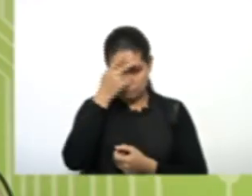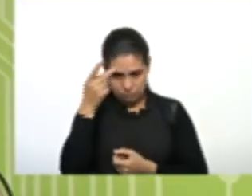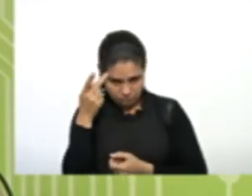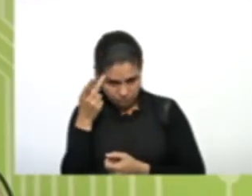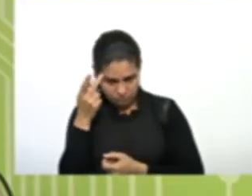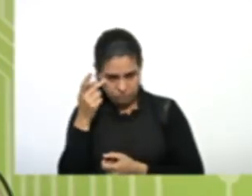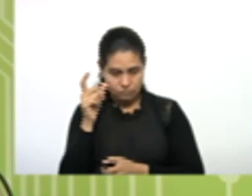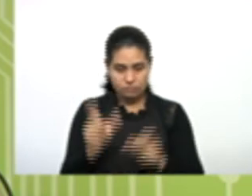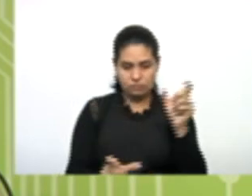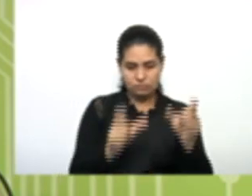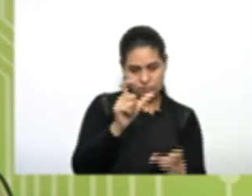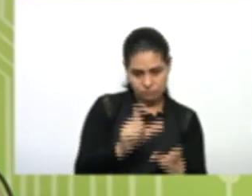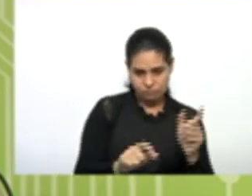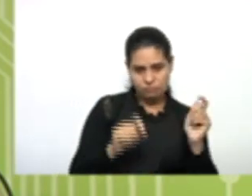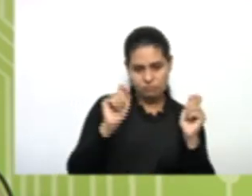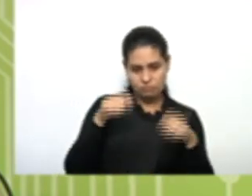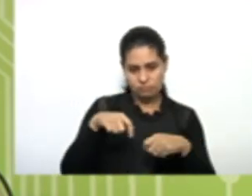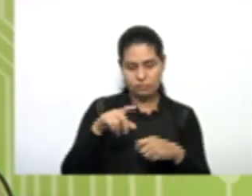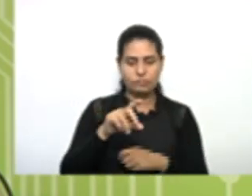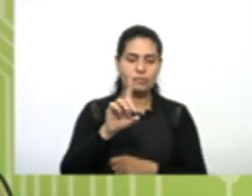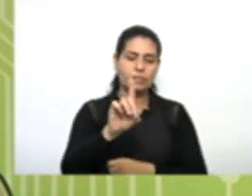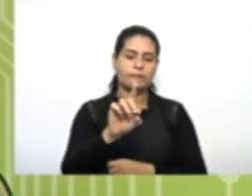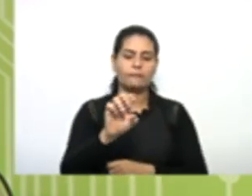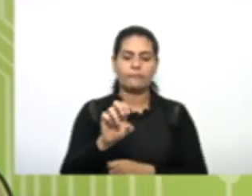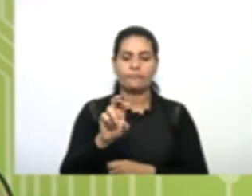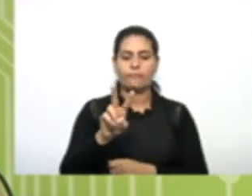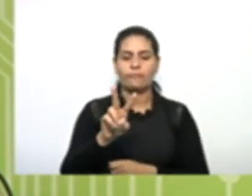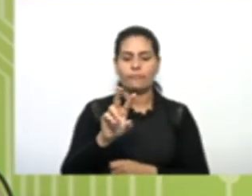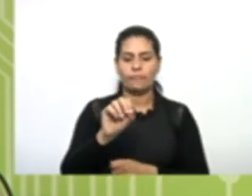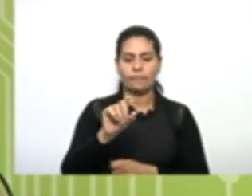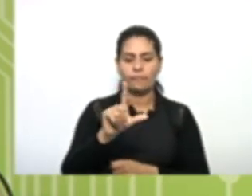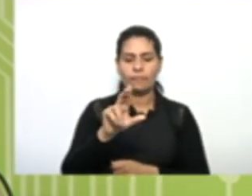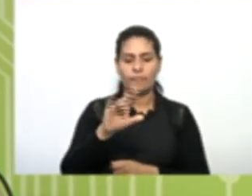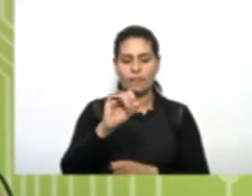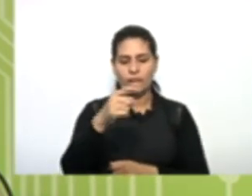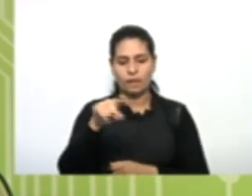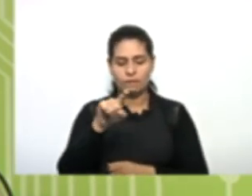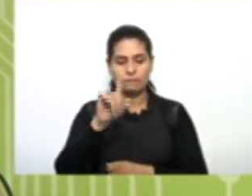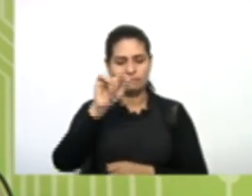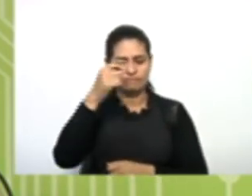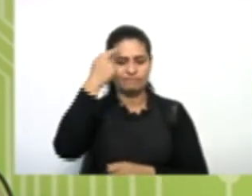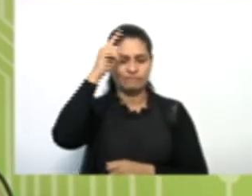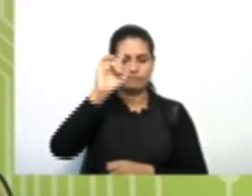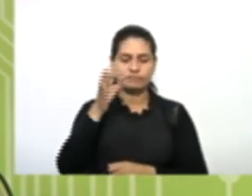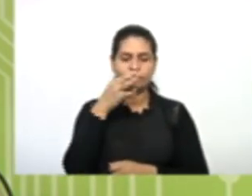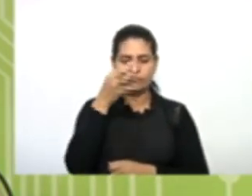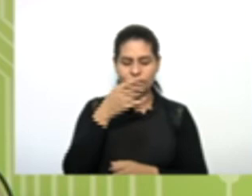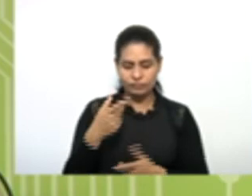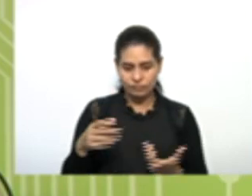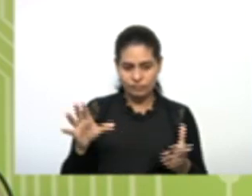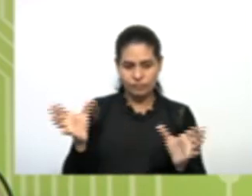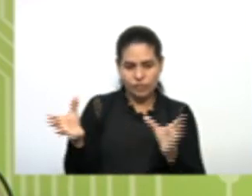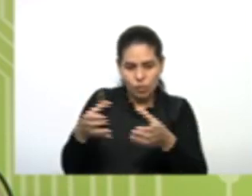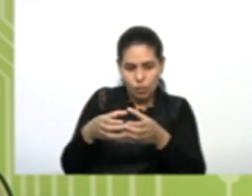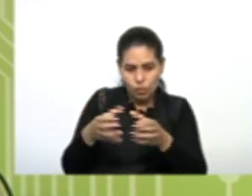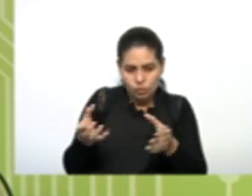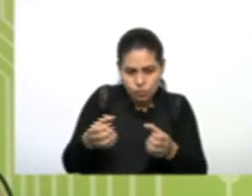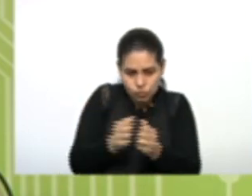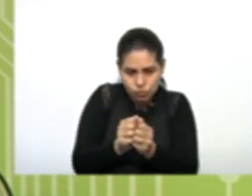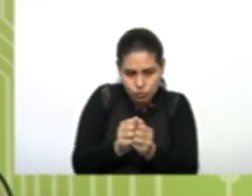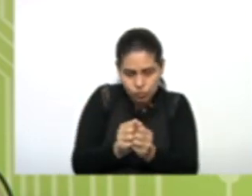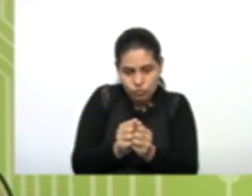Nós entendemos que é uma devolução, porque a intenção da cooperativa ela é sempre unir pessoas dentro